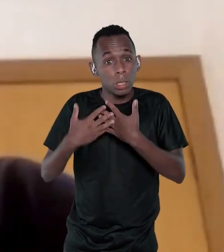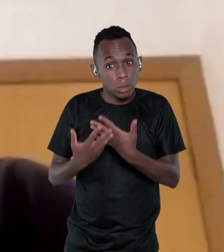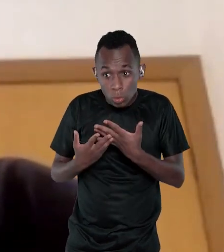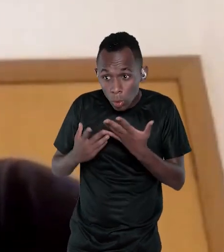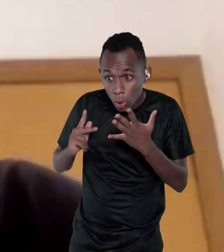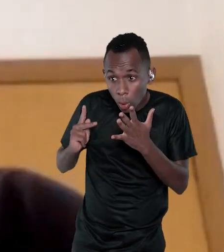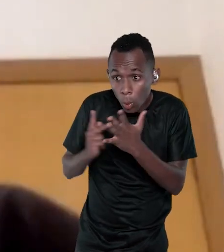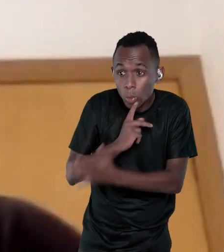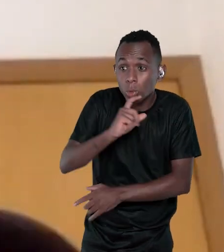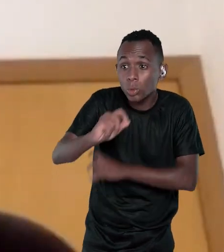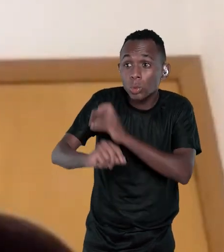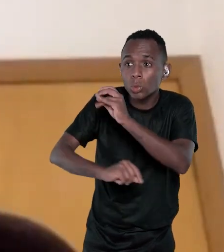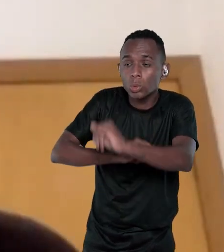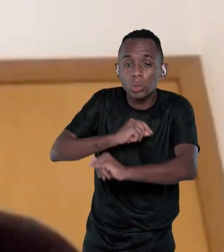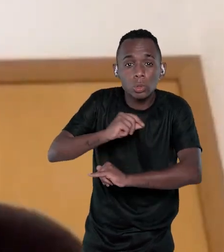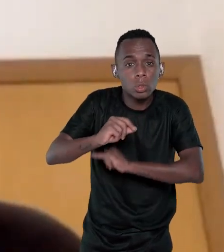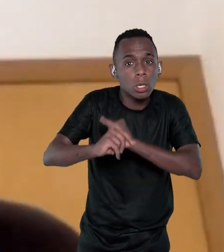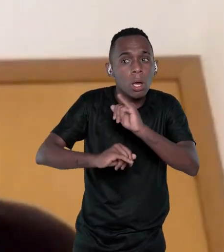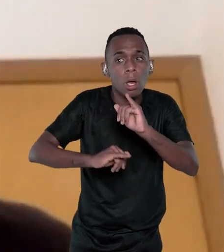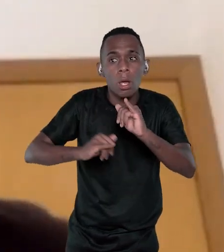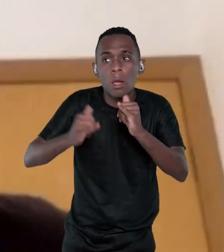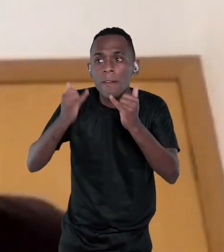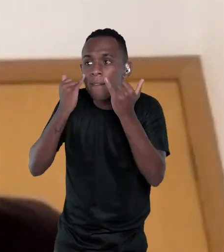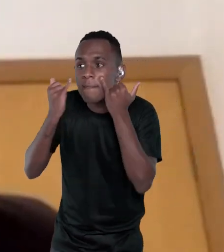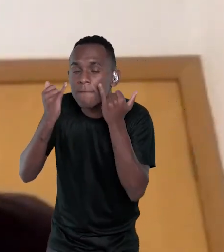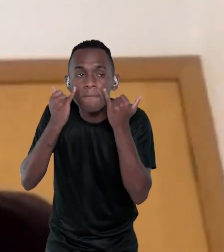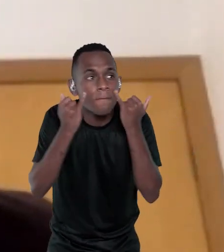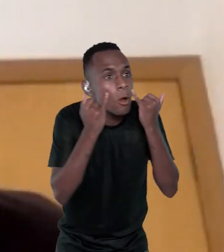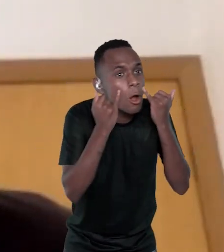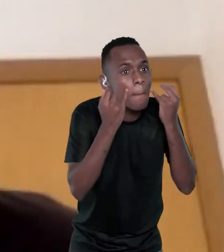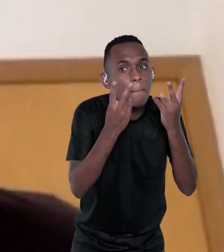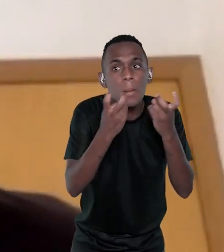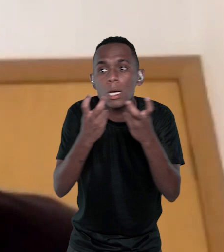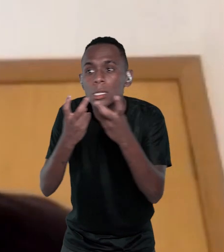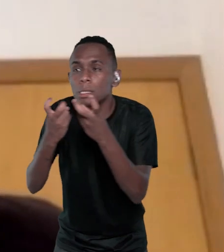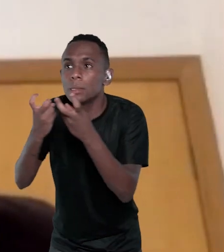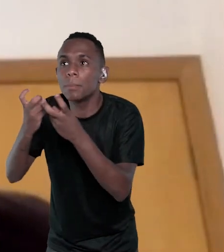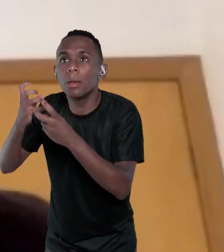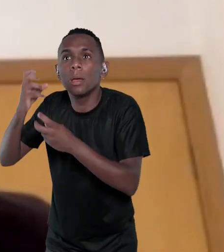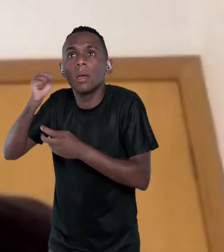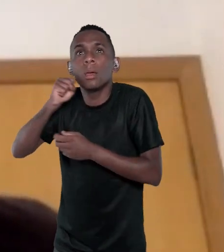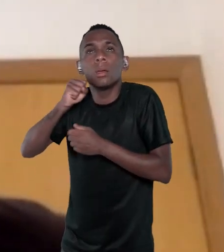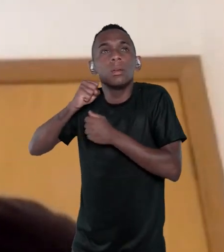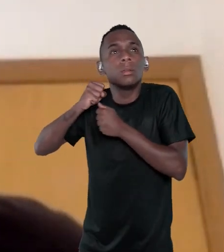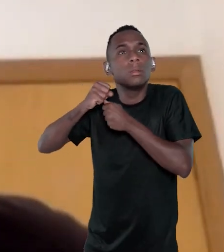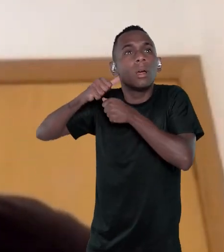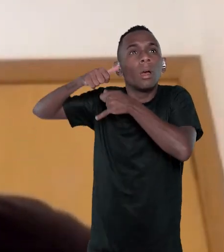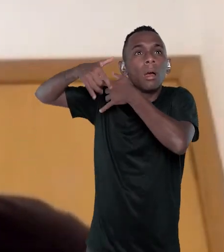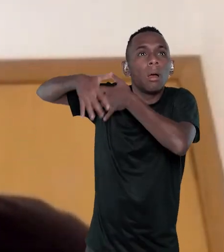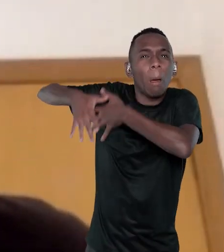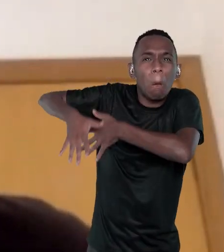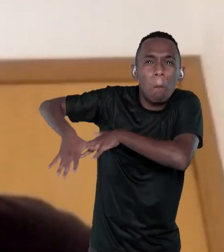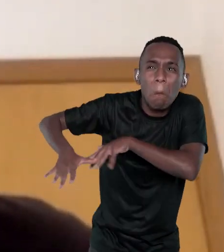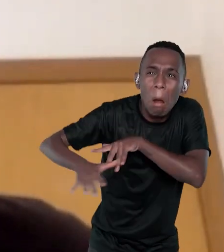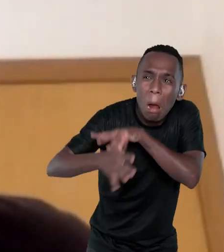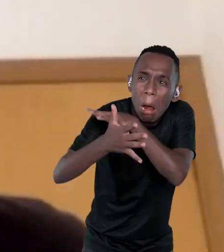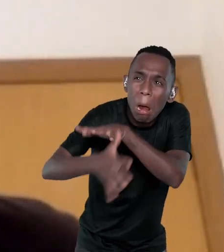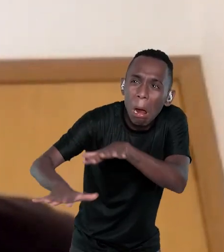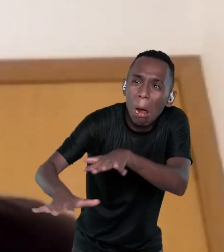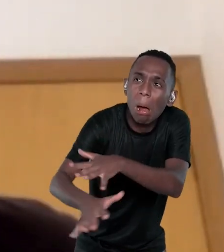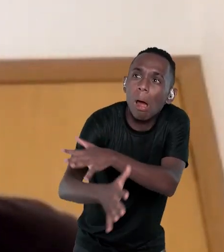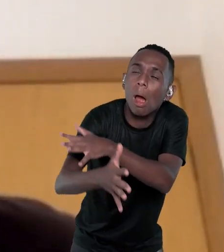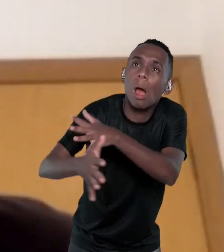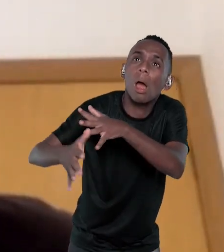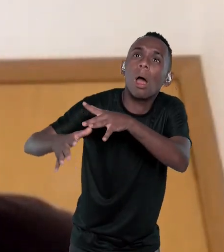sobre as camas. Em seus canais escorrem notícias e lodo. Ouça o canto das